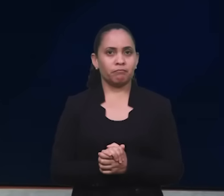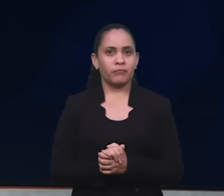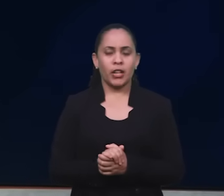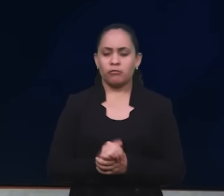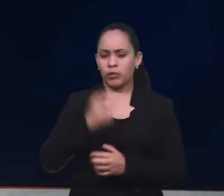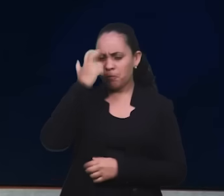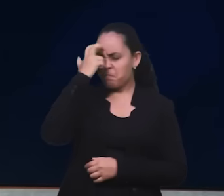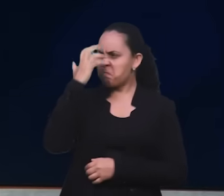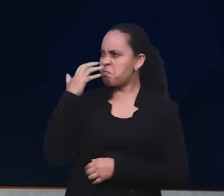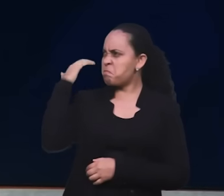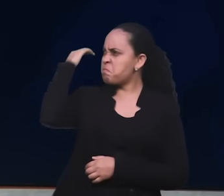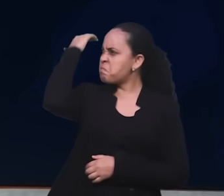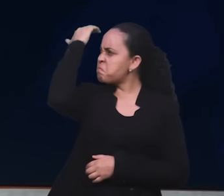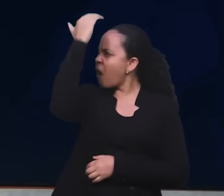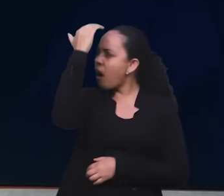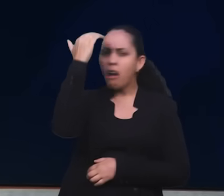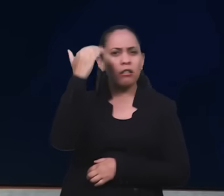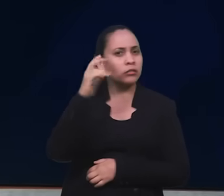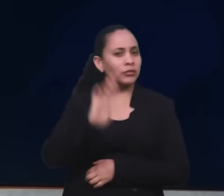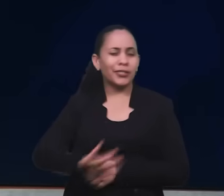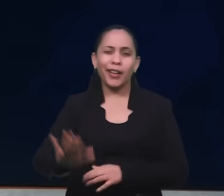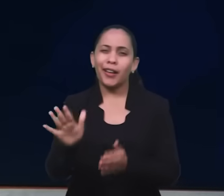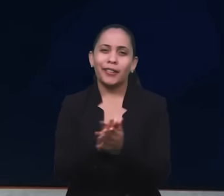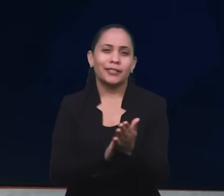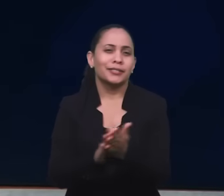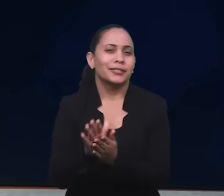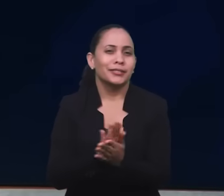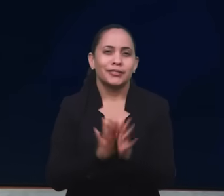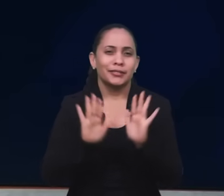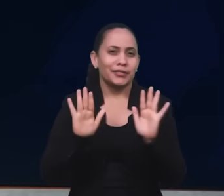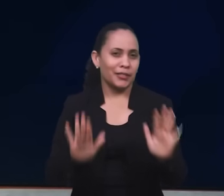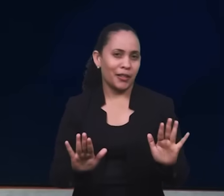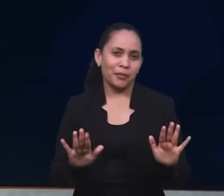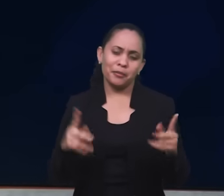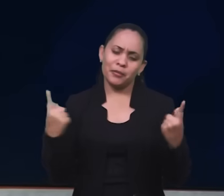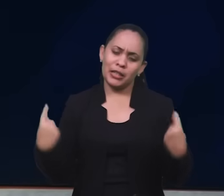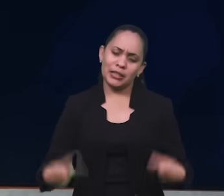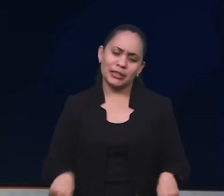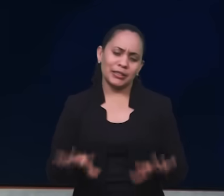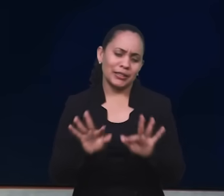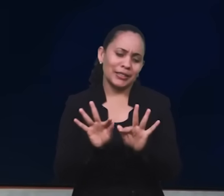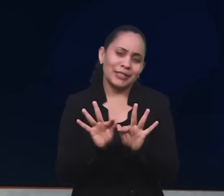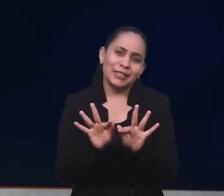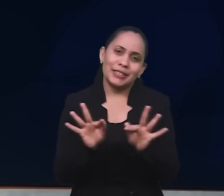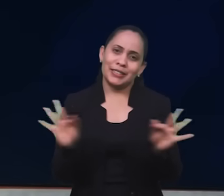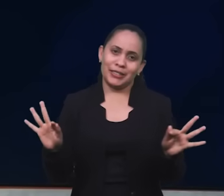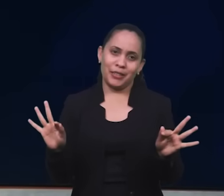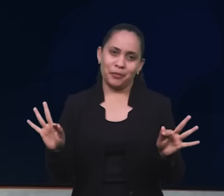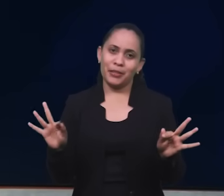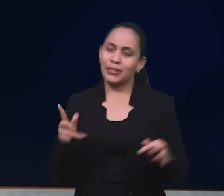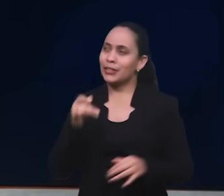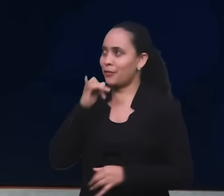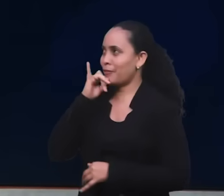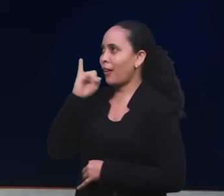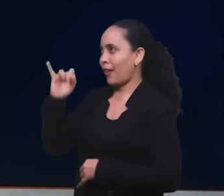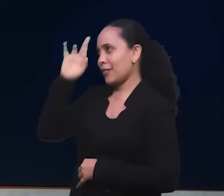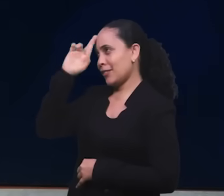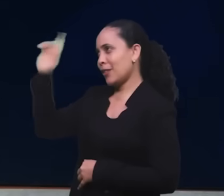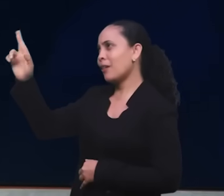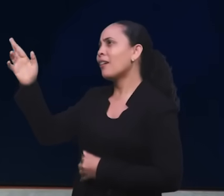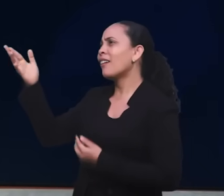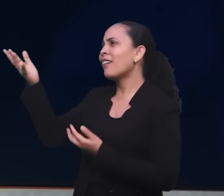QI elevado, não tem de ser inteligente, você não precisa nada disso. Você basta ser humilde e dizer: eu quero o